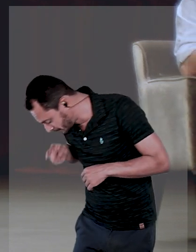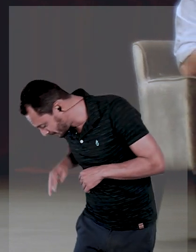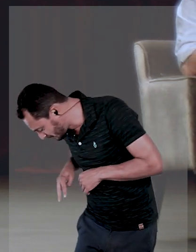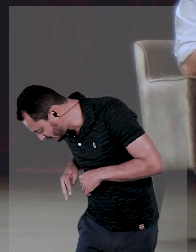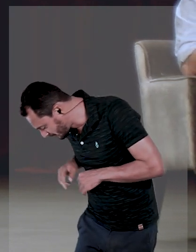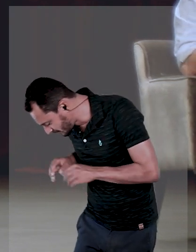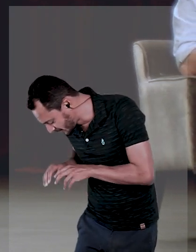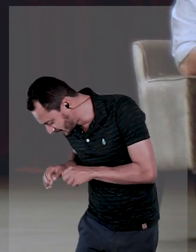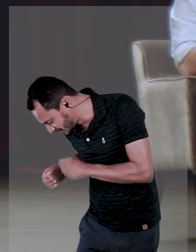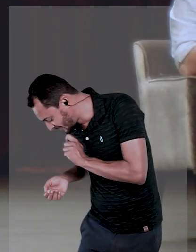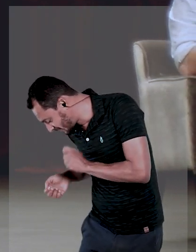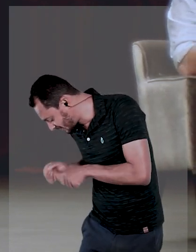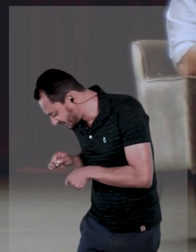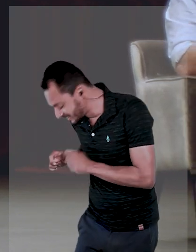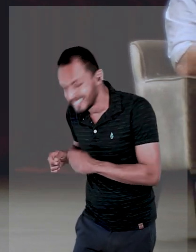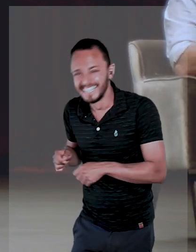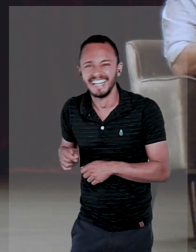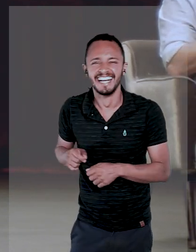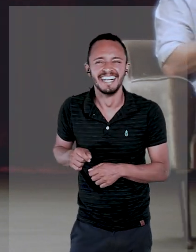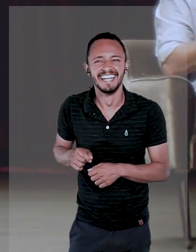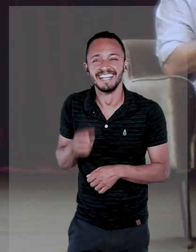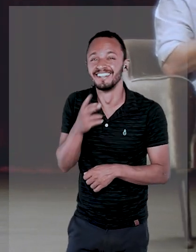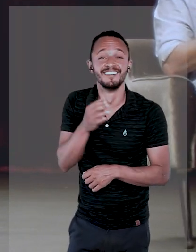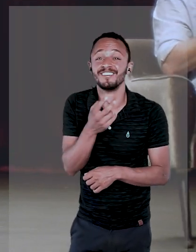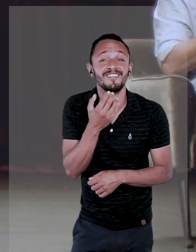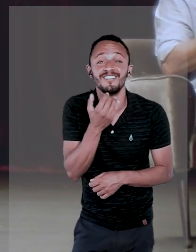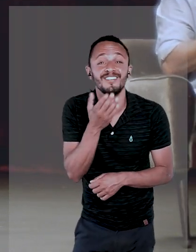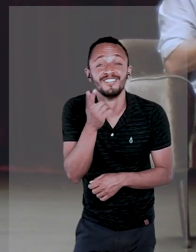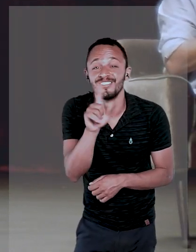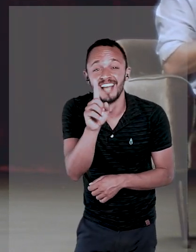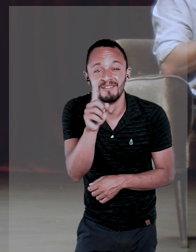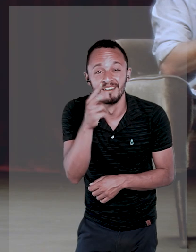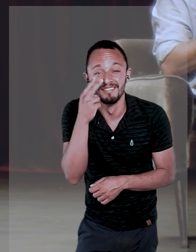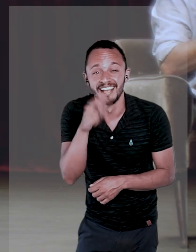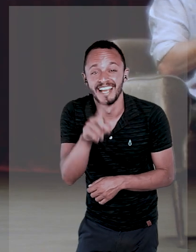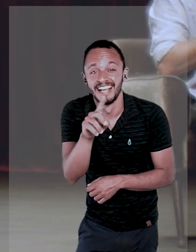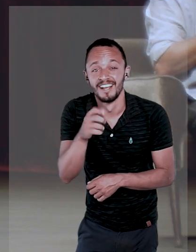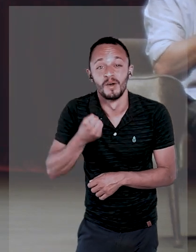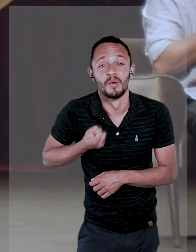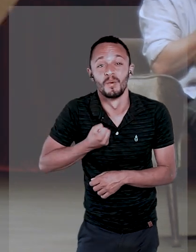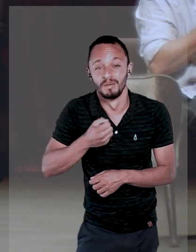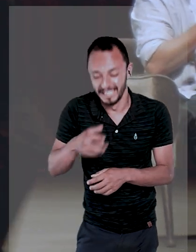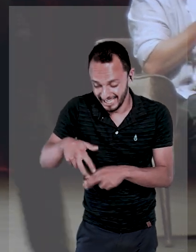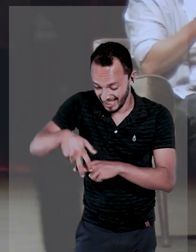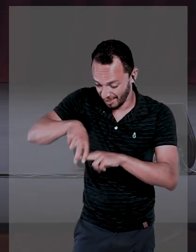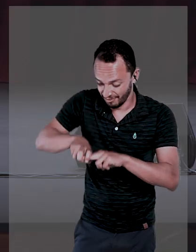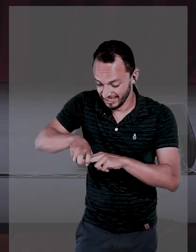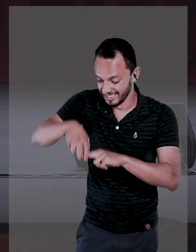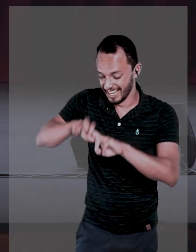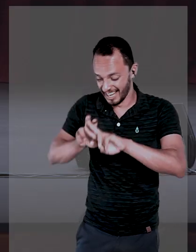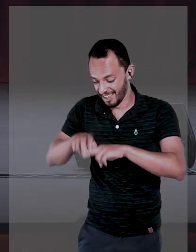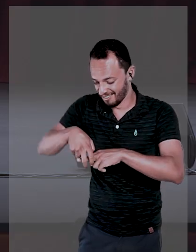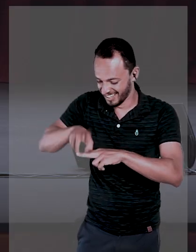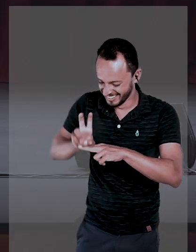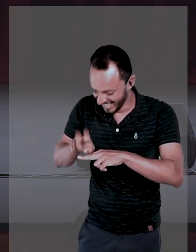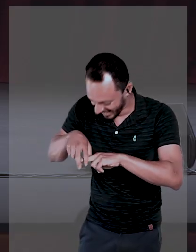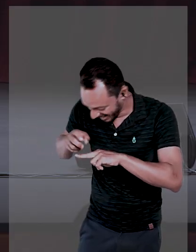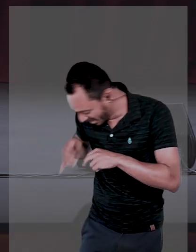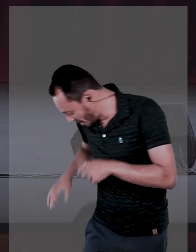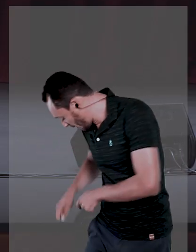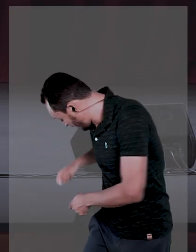As cadeiras têm número? O número não dá para ver, tem que levantar e levantar a cadeira. Mas não você não é